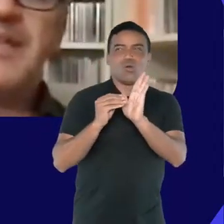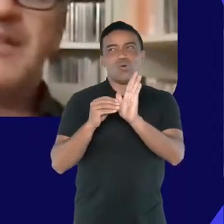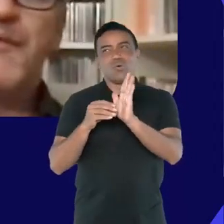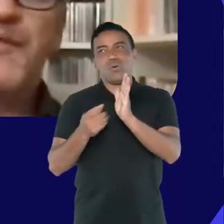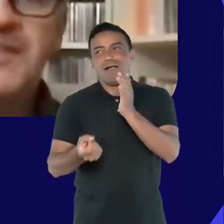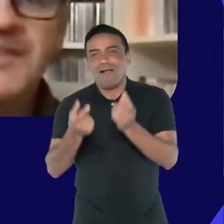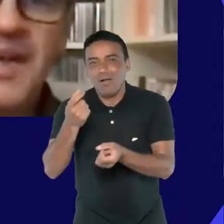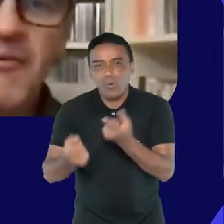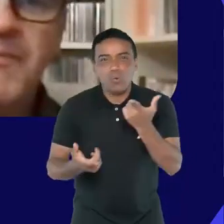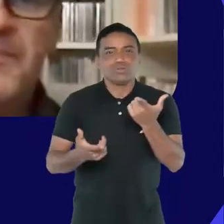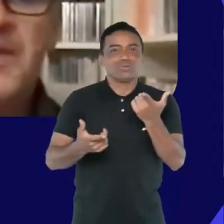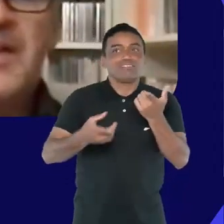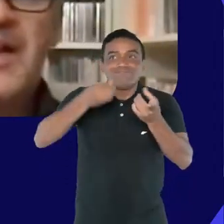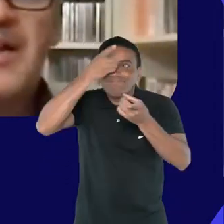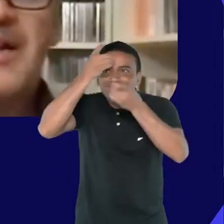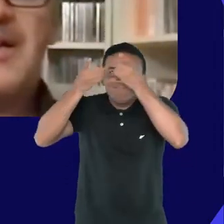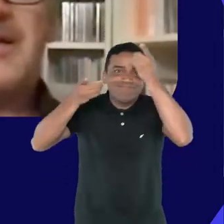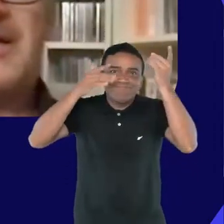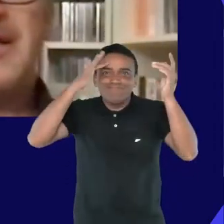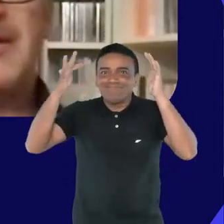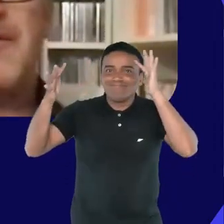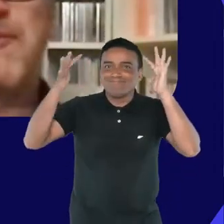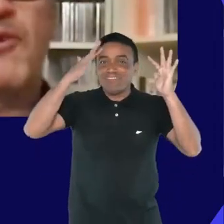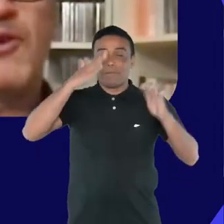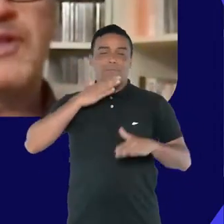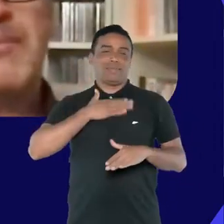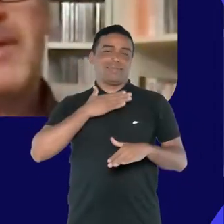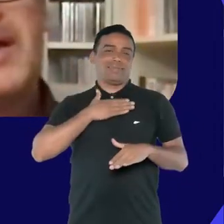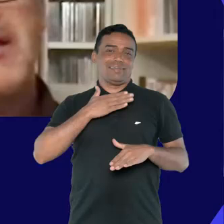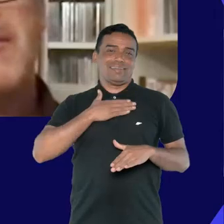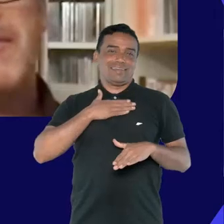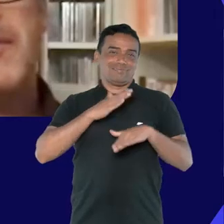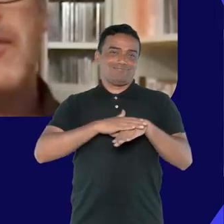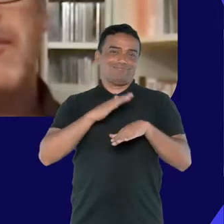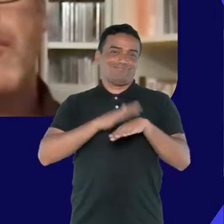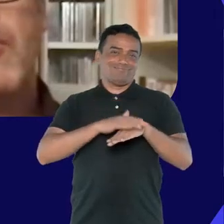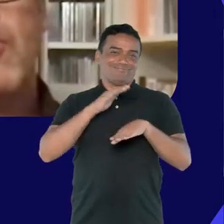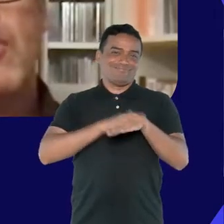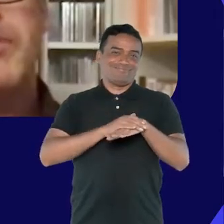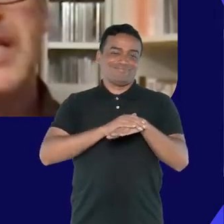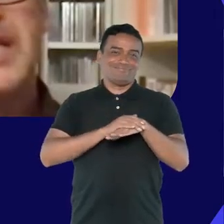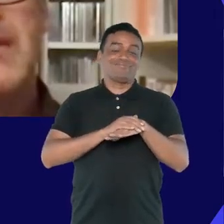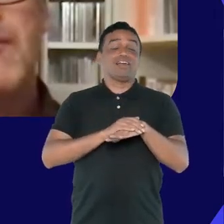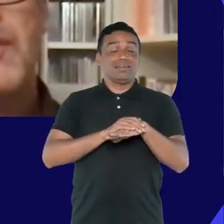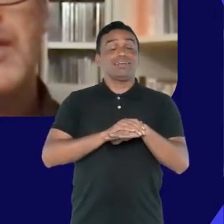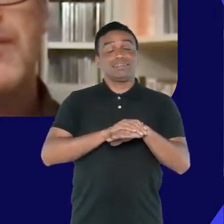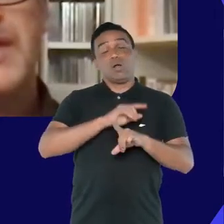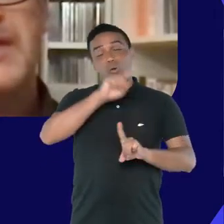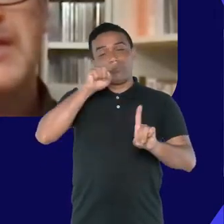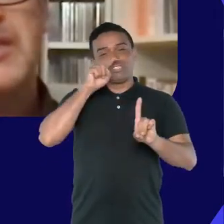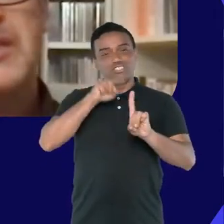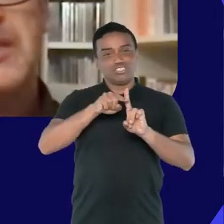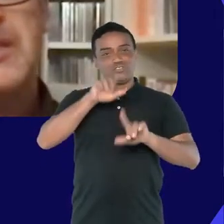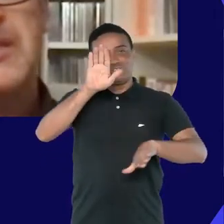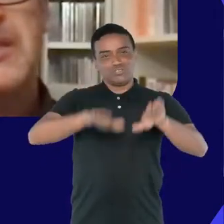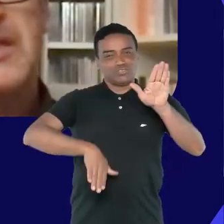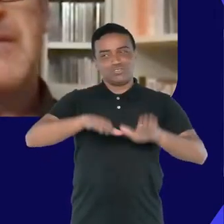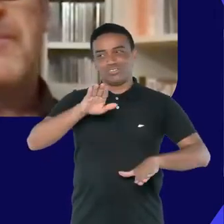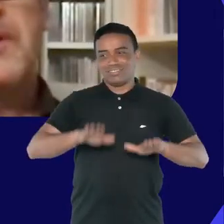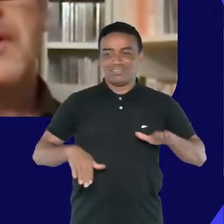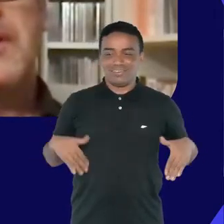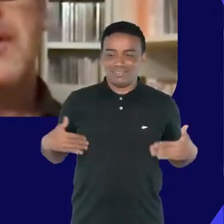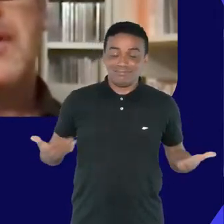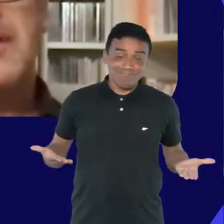digamos assim, de ficção, que foram também um pouco com o objetivo, às vezes,